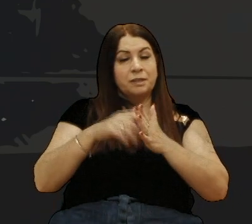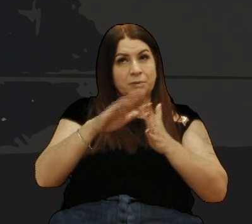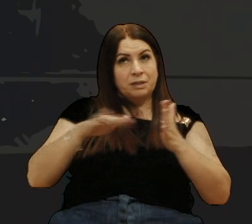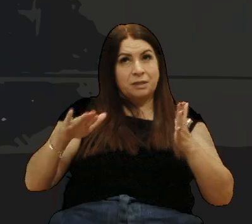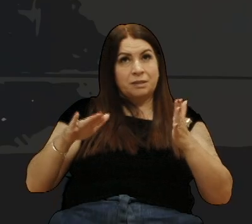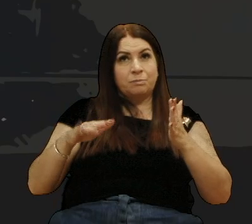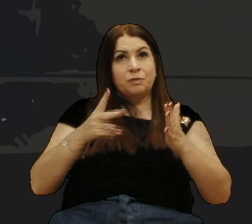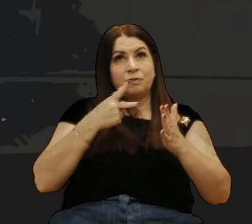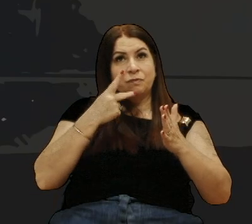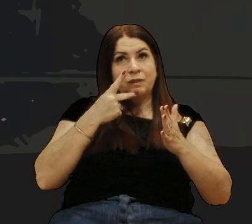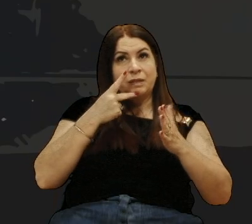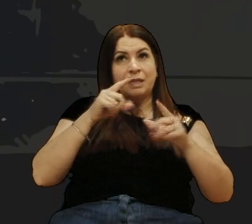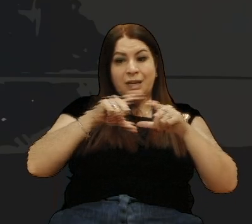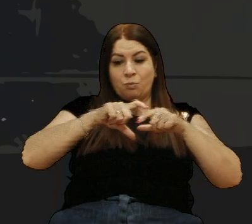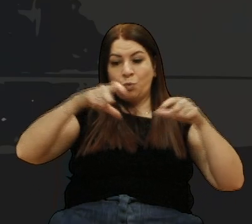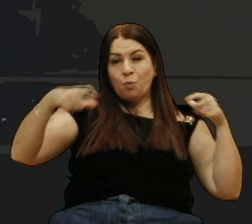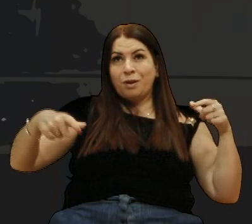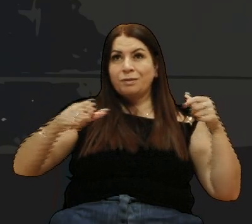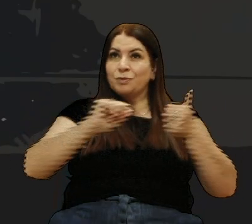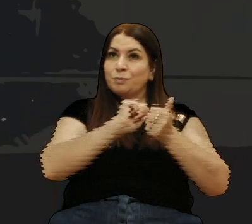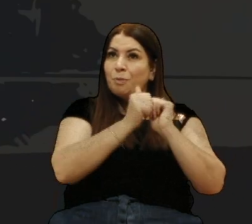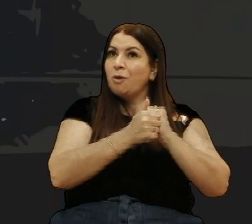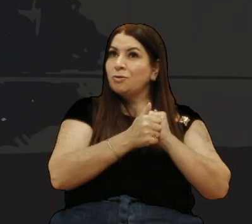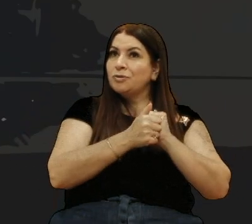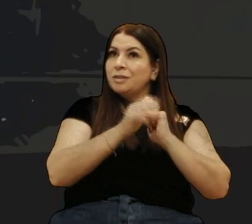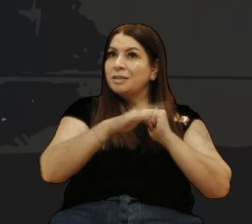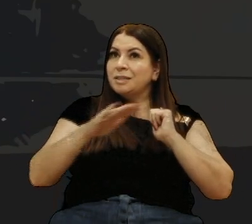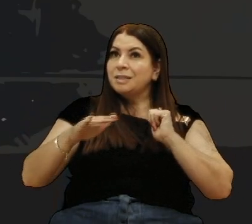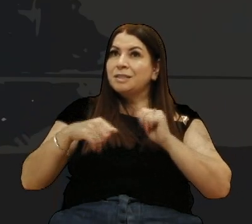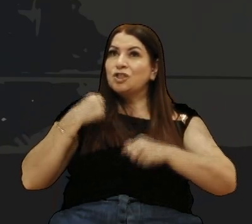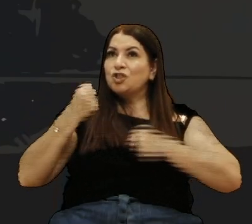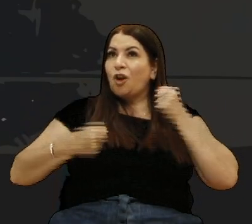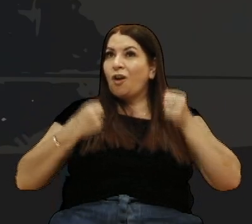porque estamos falando de uma quadra de esportes onde as crianças